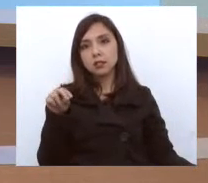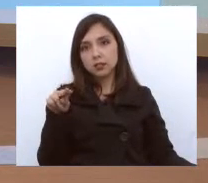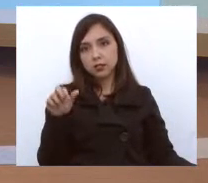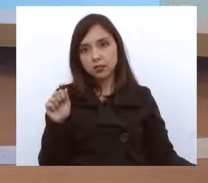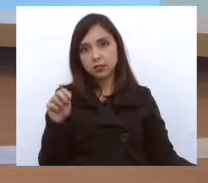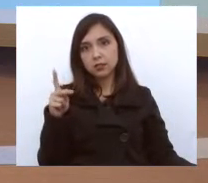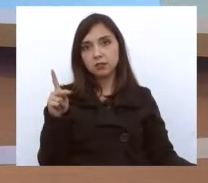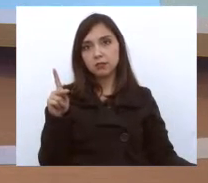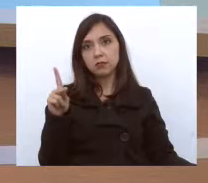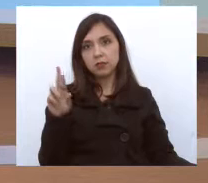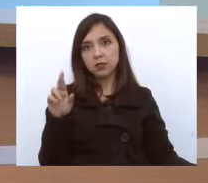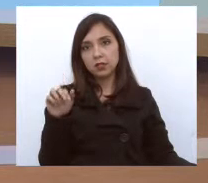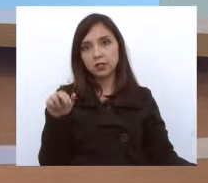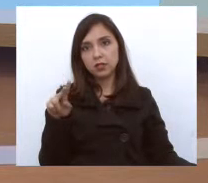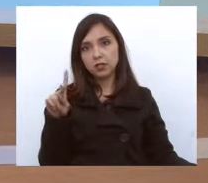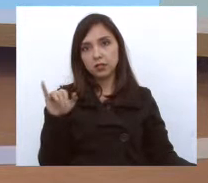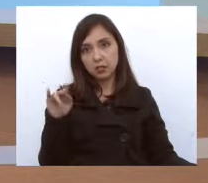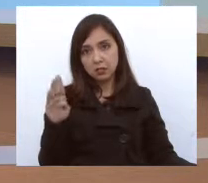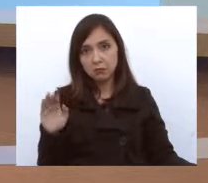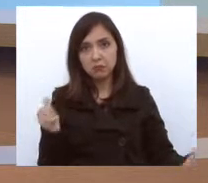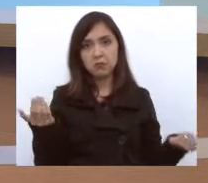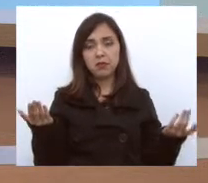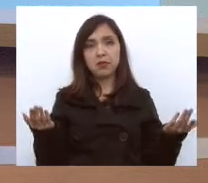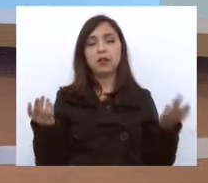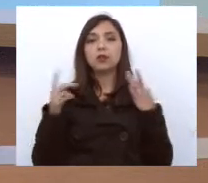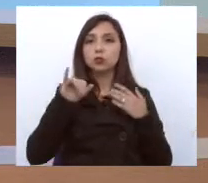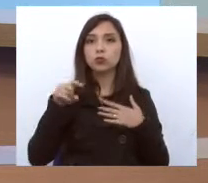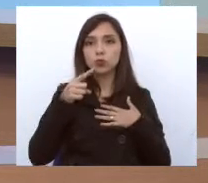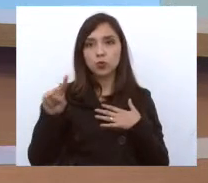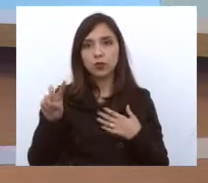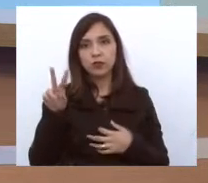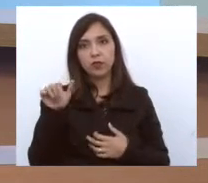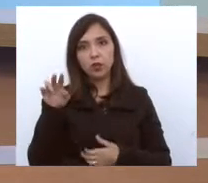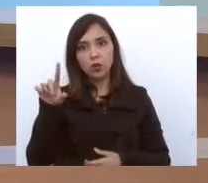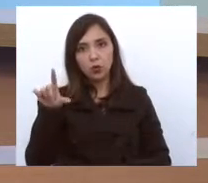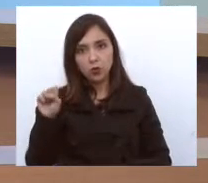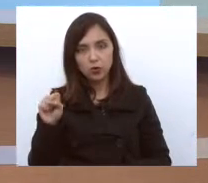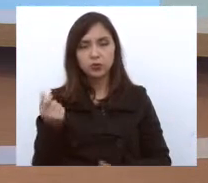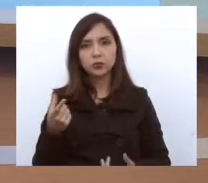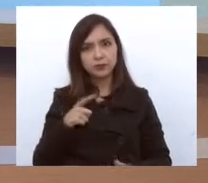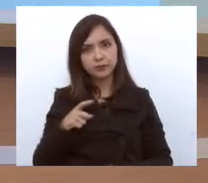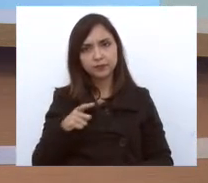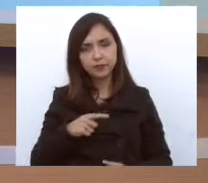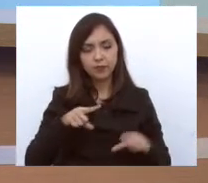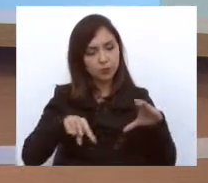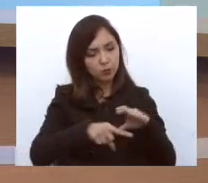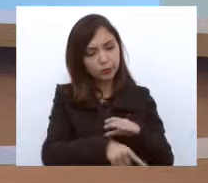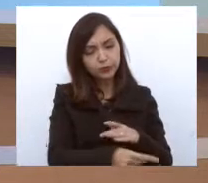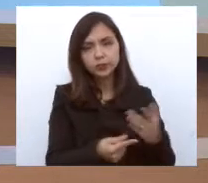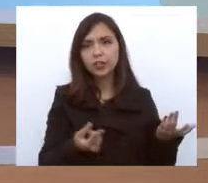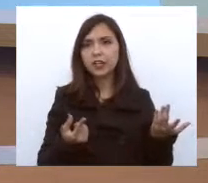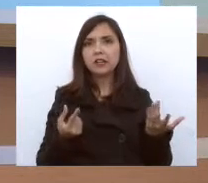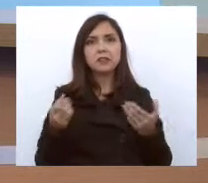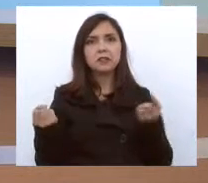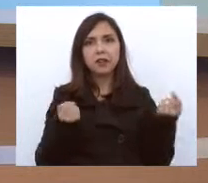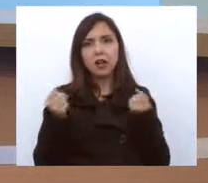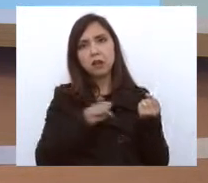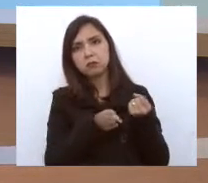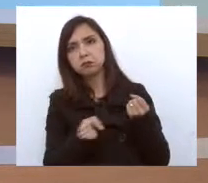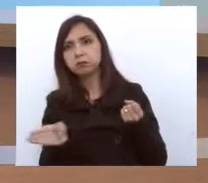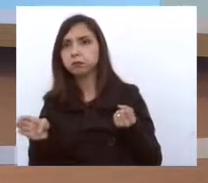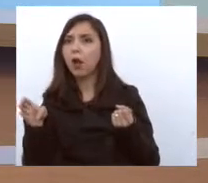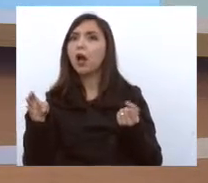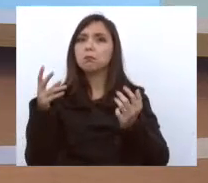buraco. A Avenida João Veloso, como eu disse aqui, tem uma cratera lá. Os carros vão desviar e acaba